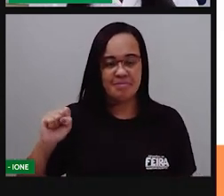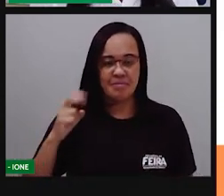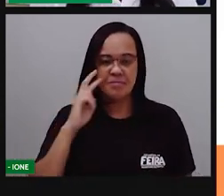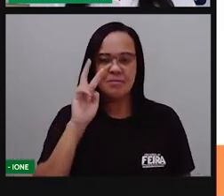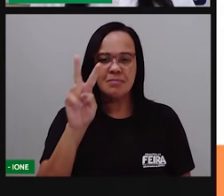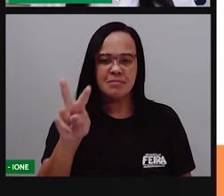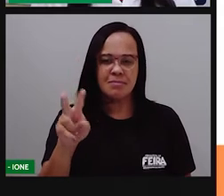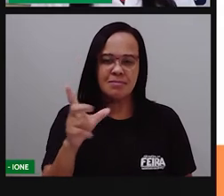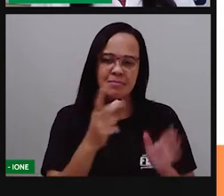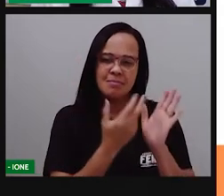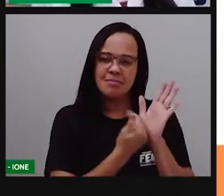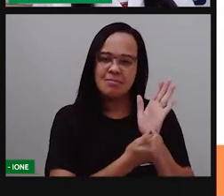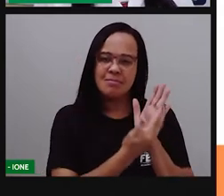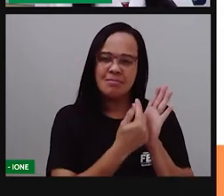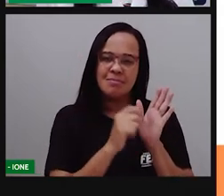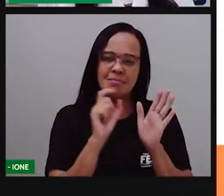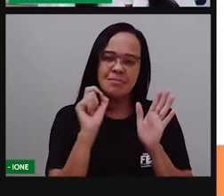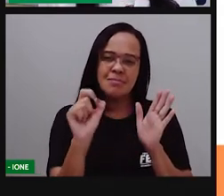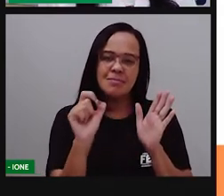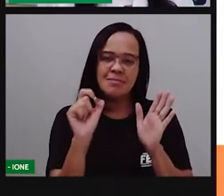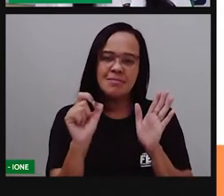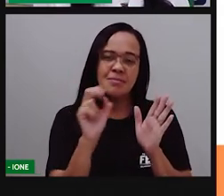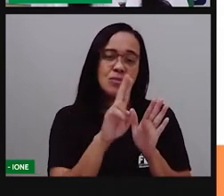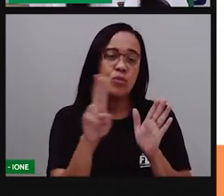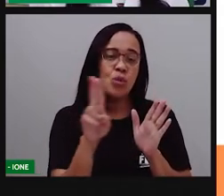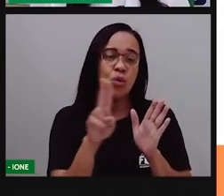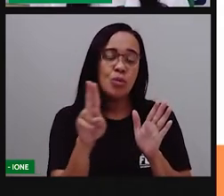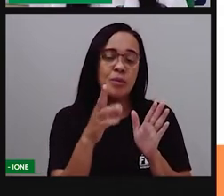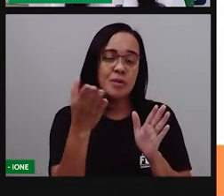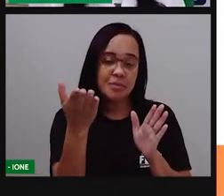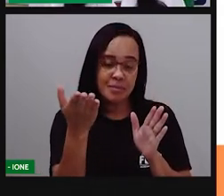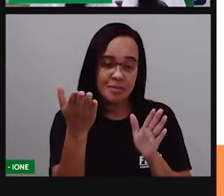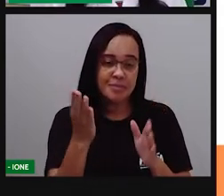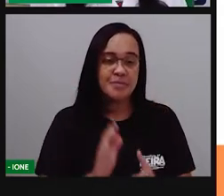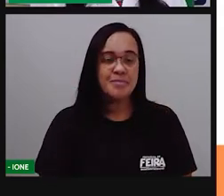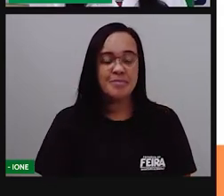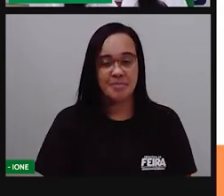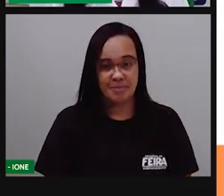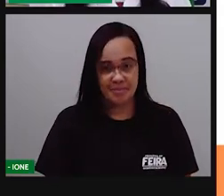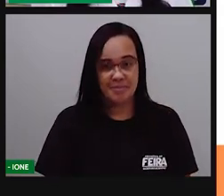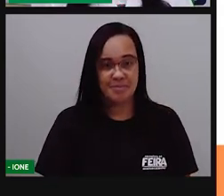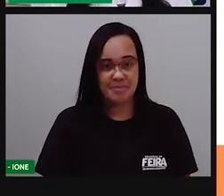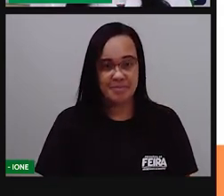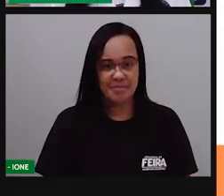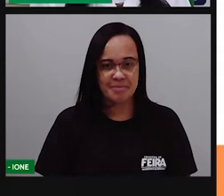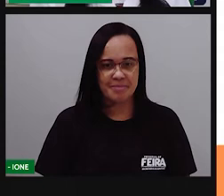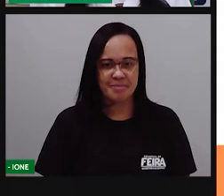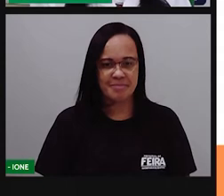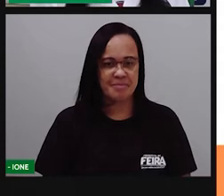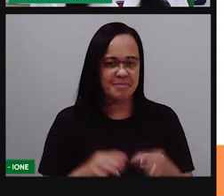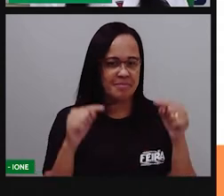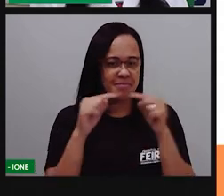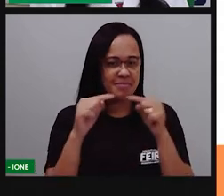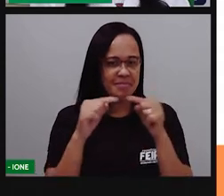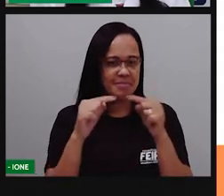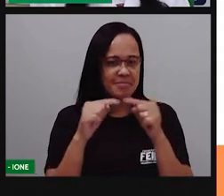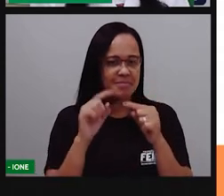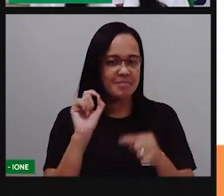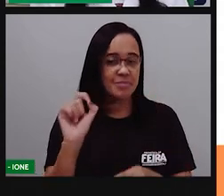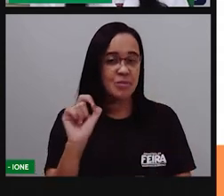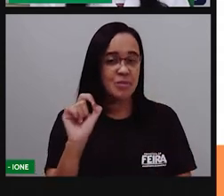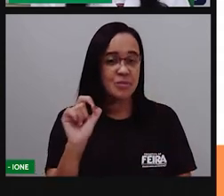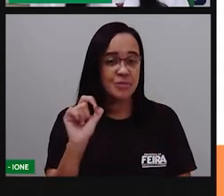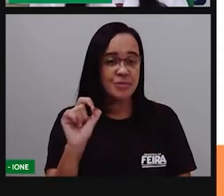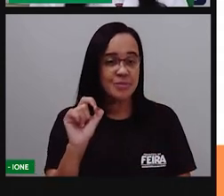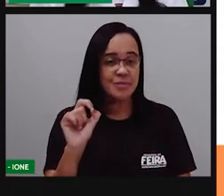e Observe a figura qual é o nome dela o que que essa imagem que representa